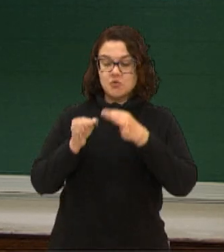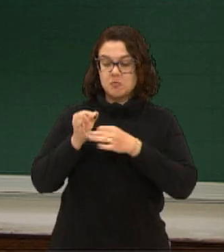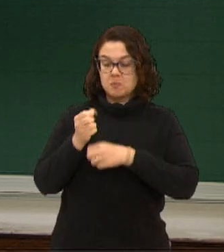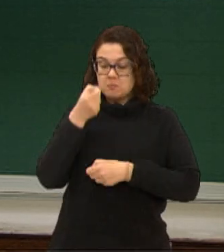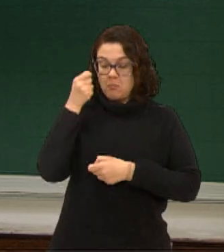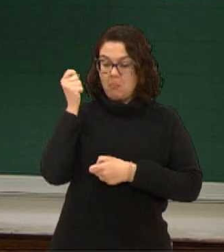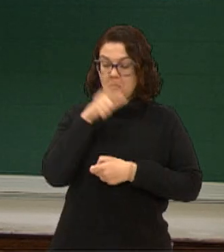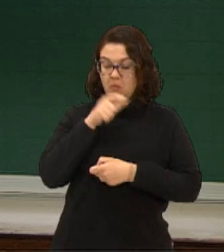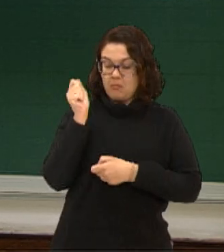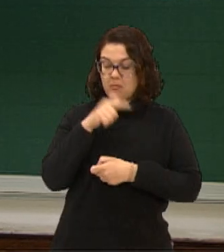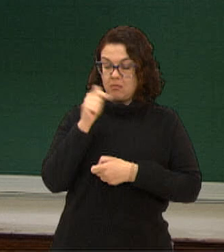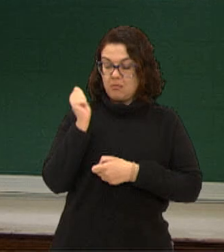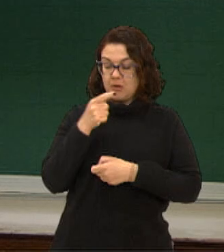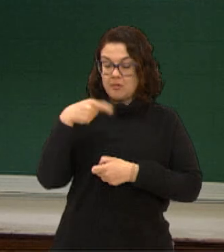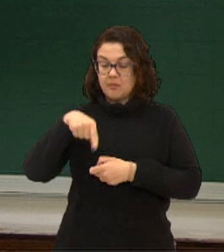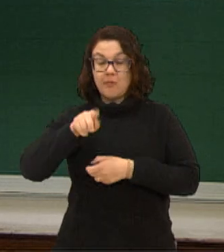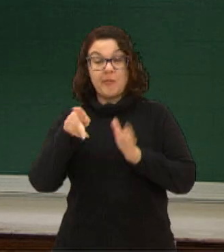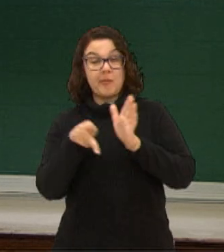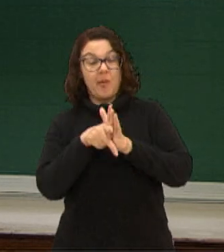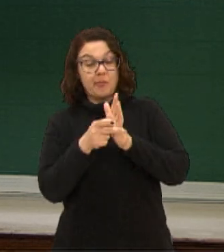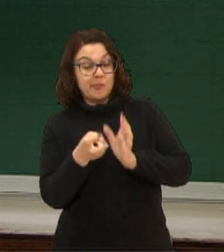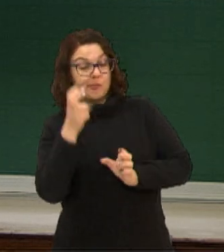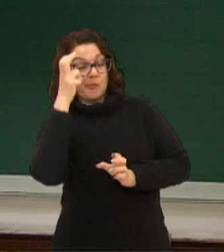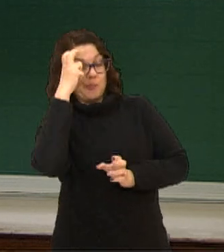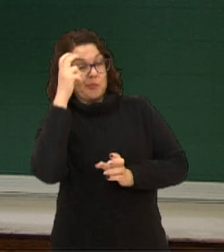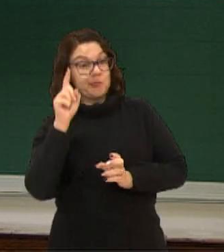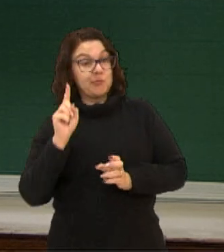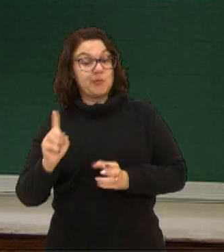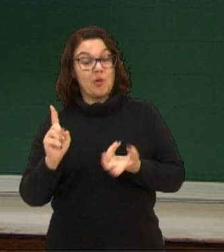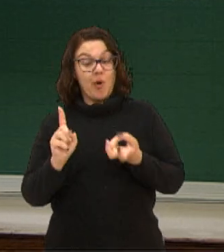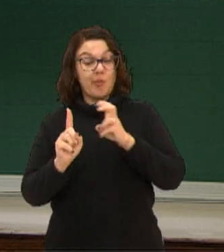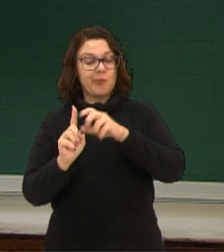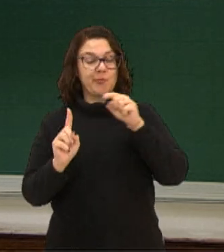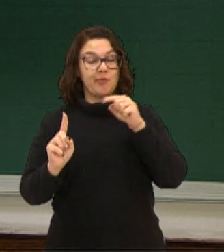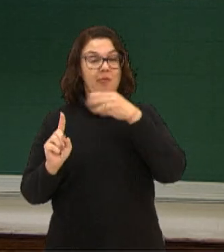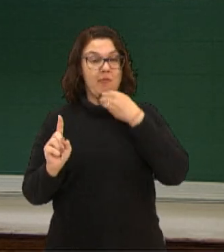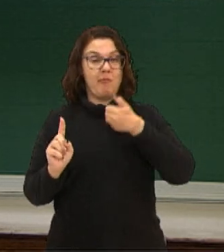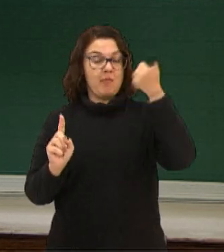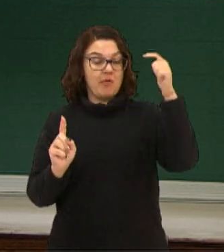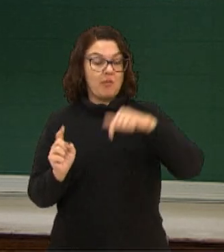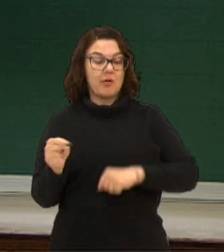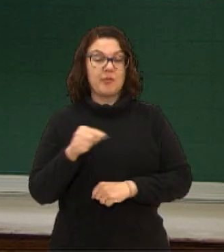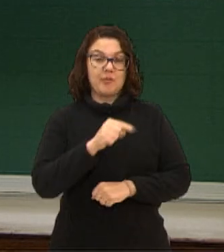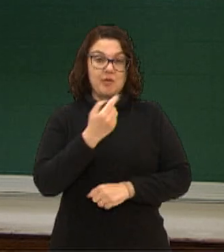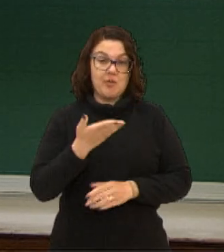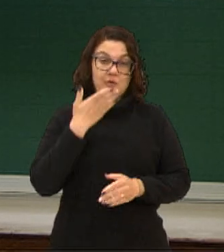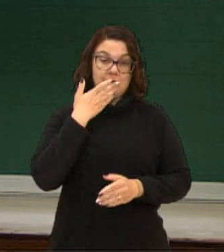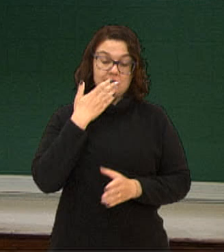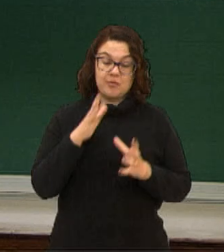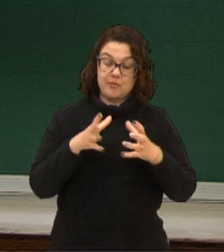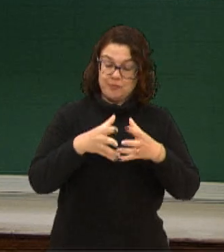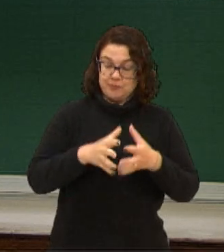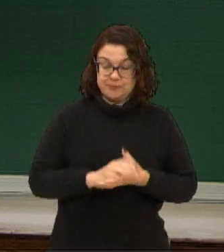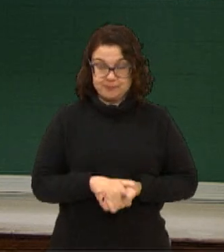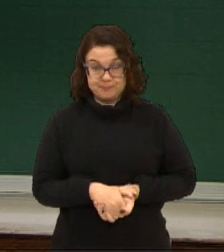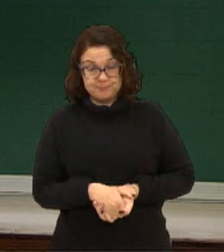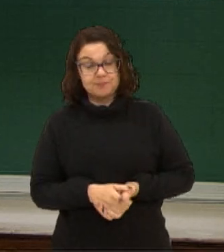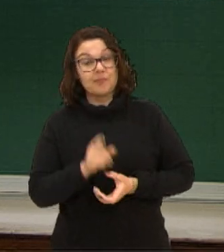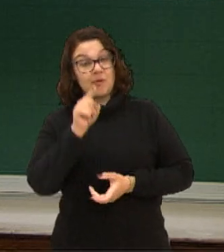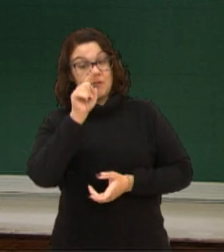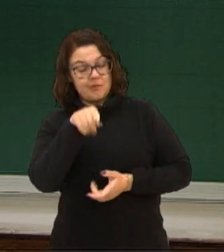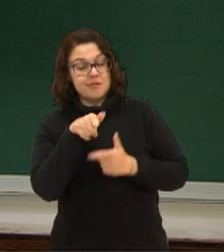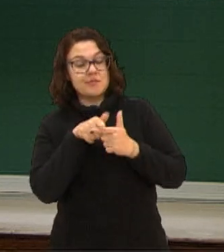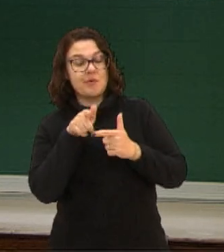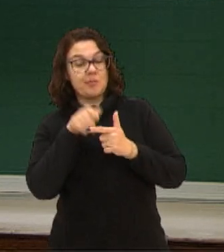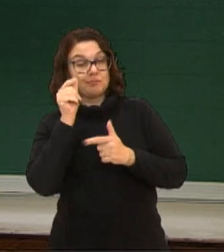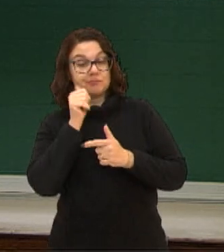outra cultura a partir de sua cultura, ela considera a sua própria cultura melhor que a dos demais. E esse é o